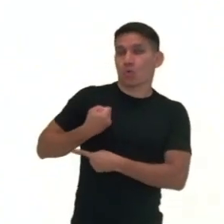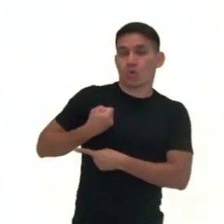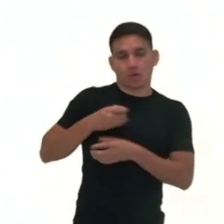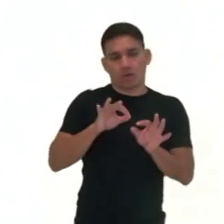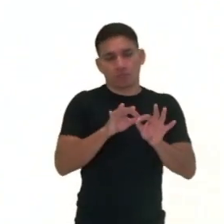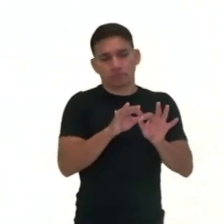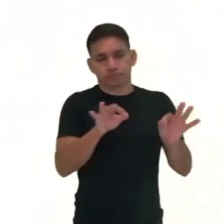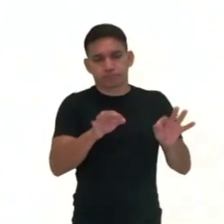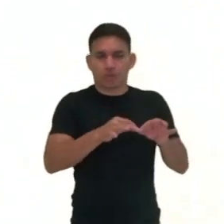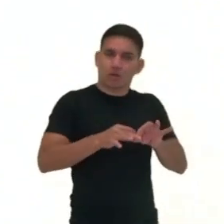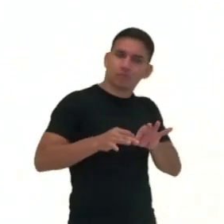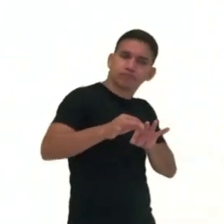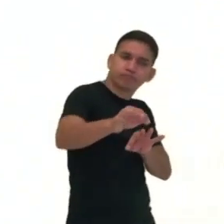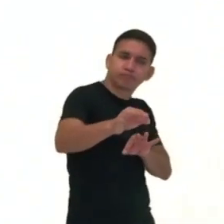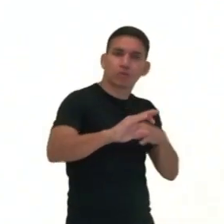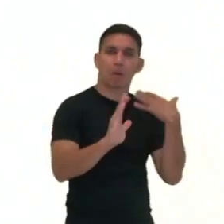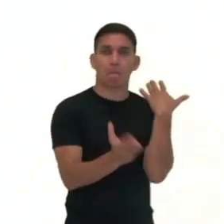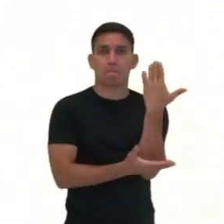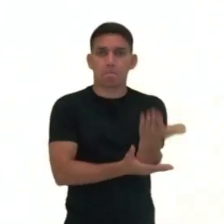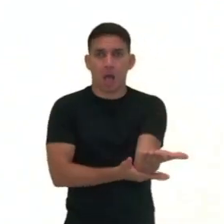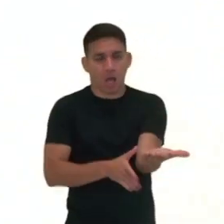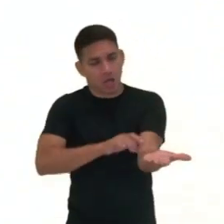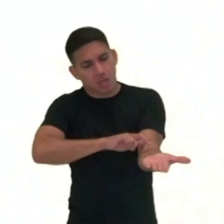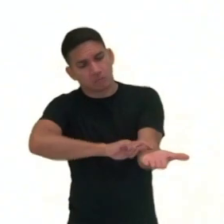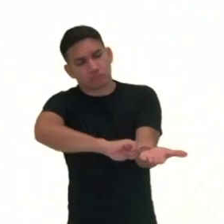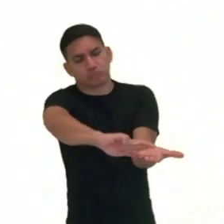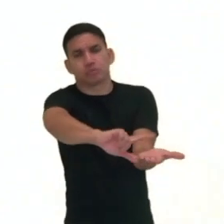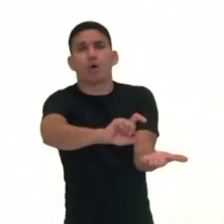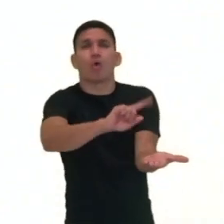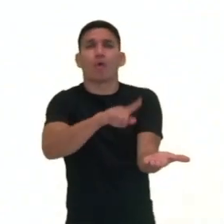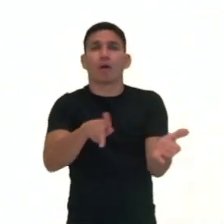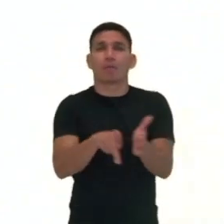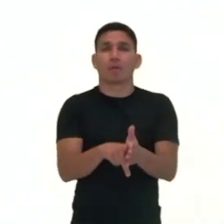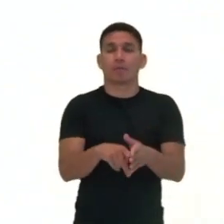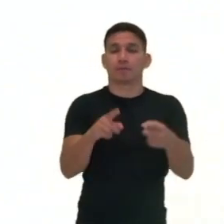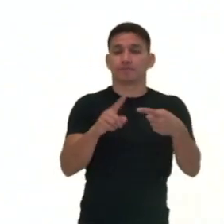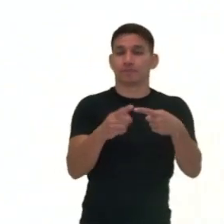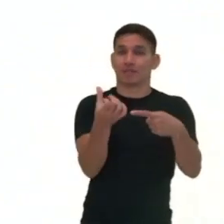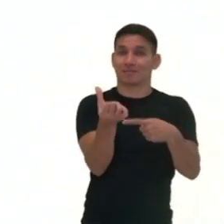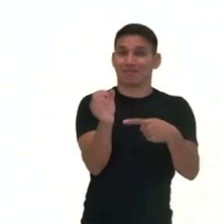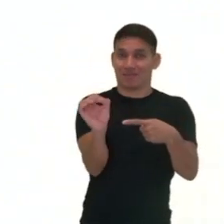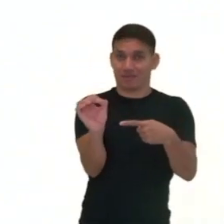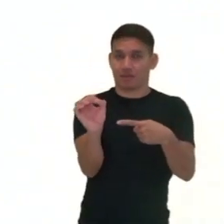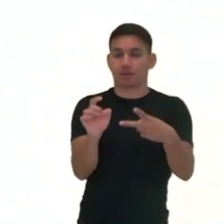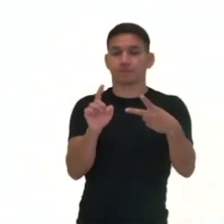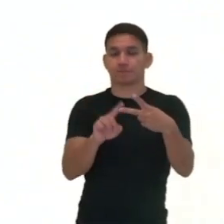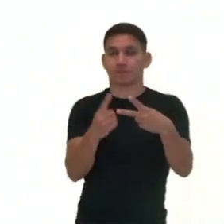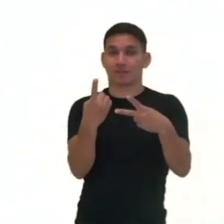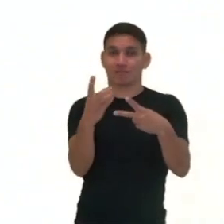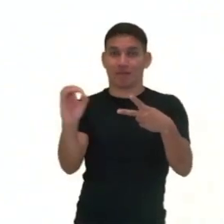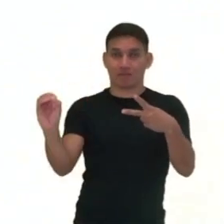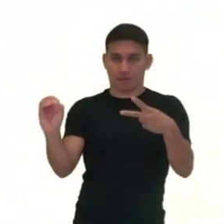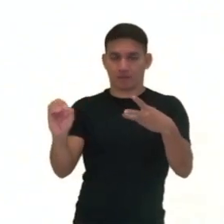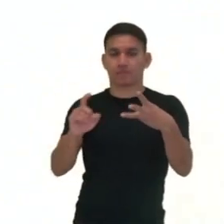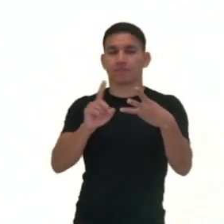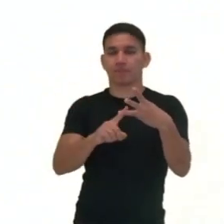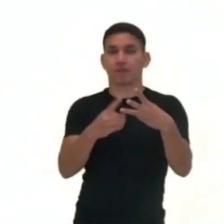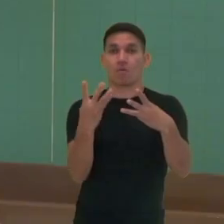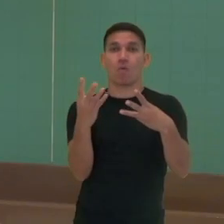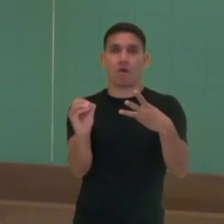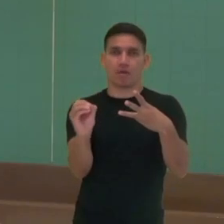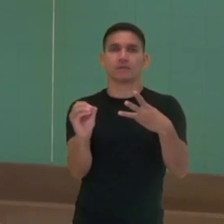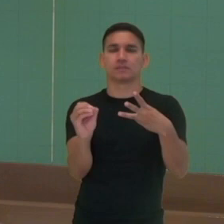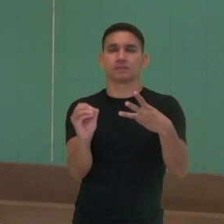dos pedaços da chapa de madeira são 60 centímetros, 100 centímetros e